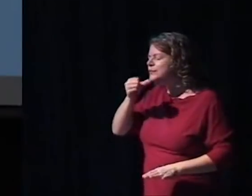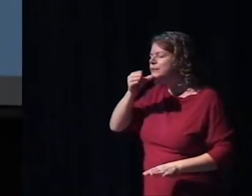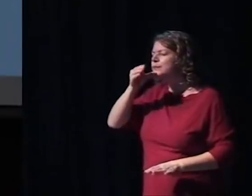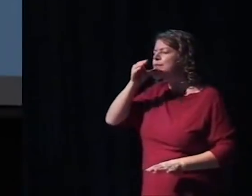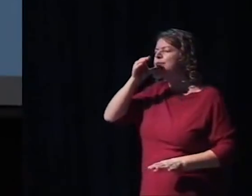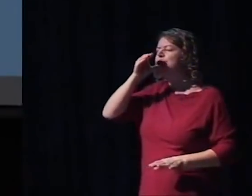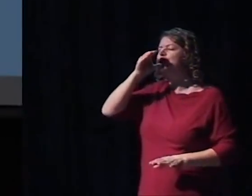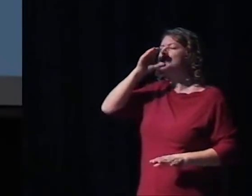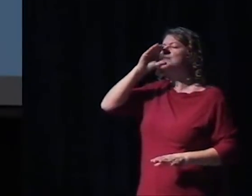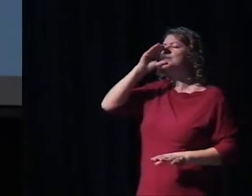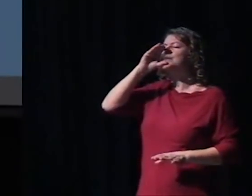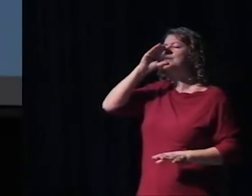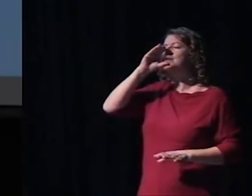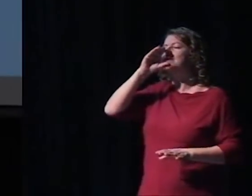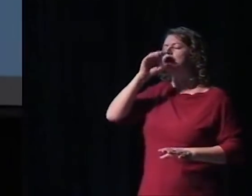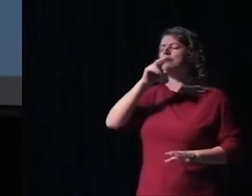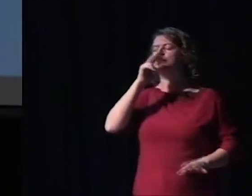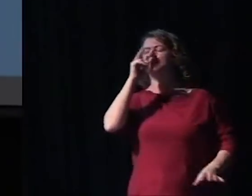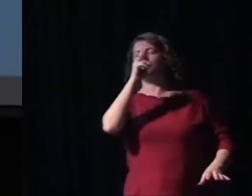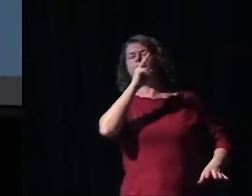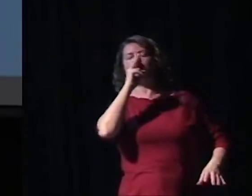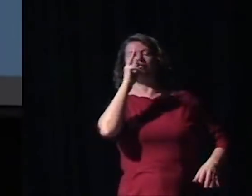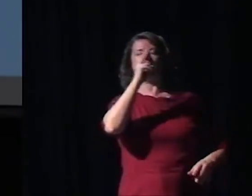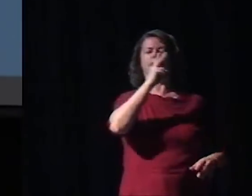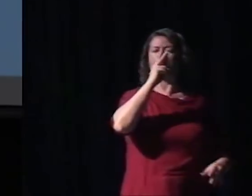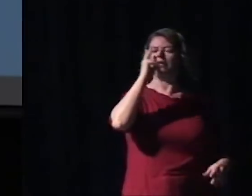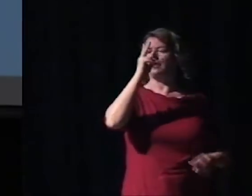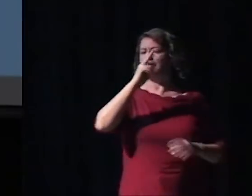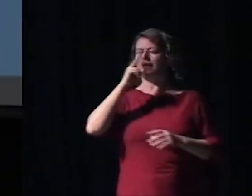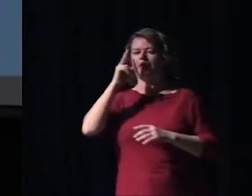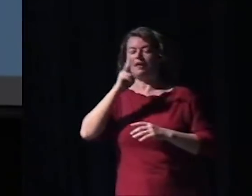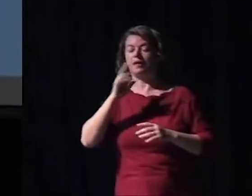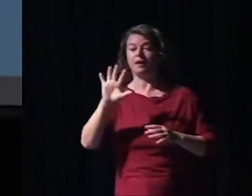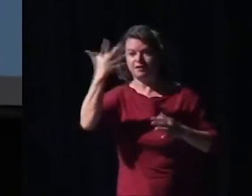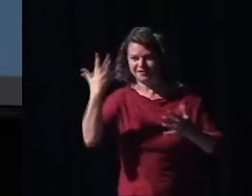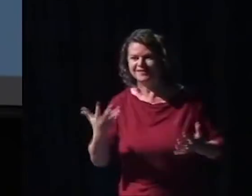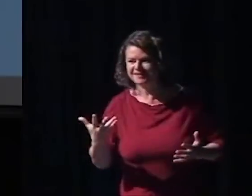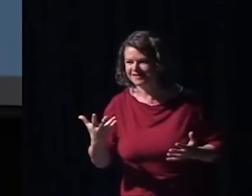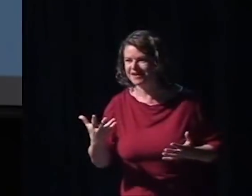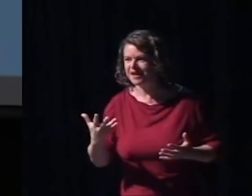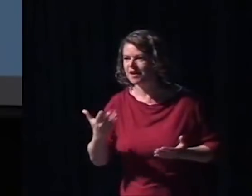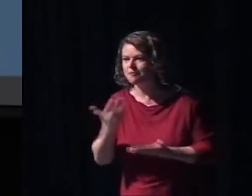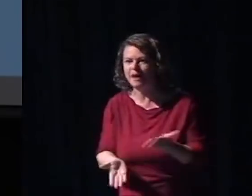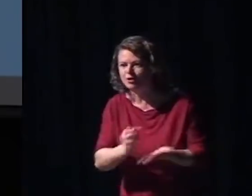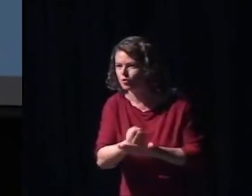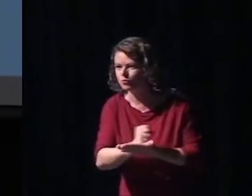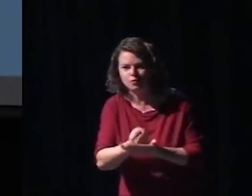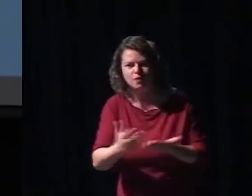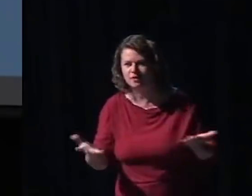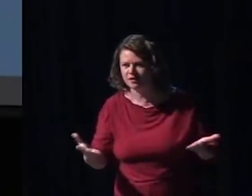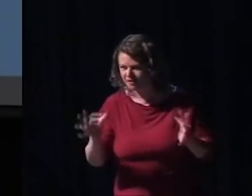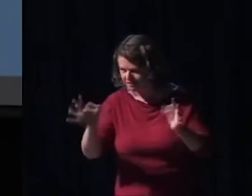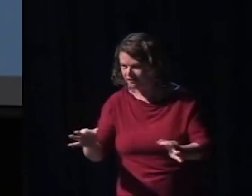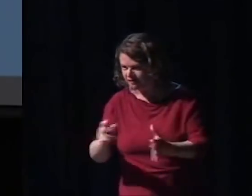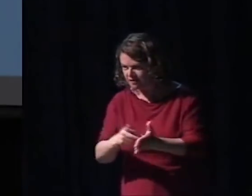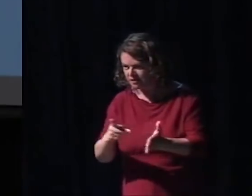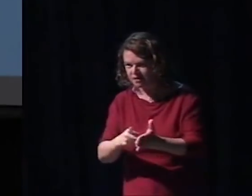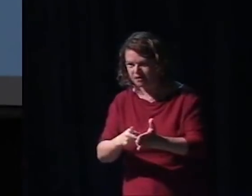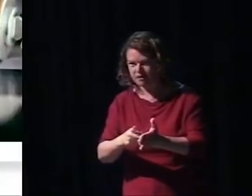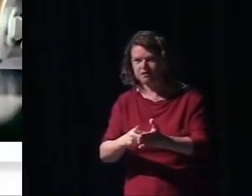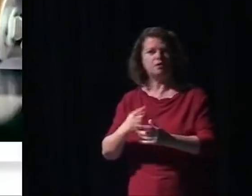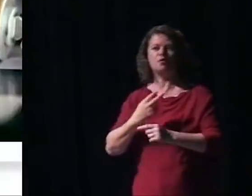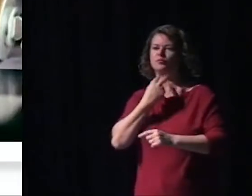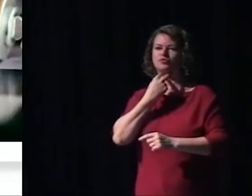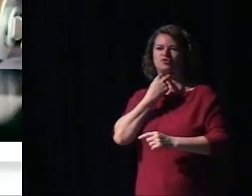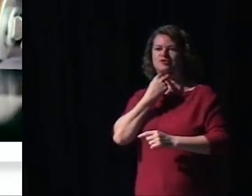expressão, pagando mico, dando vexame. O vinho é capaz de tirar a razão da gente. A abstinência